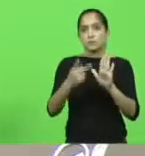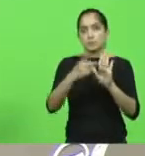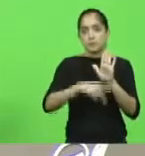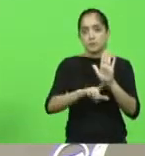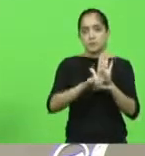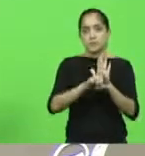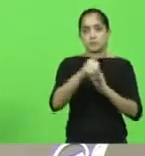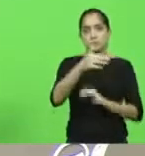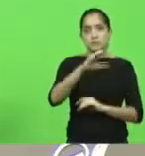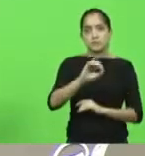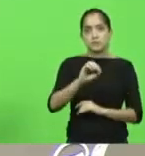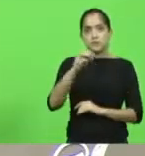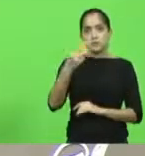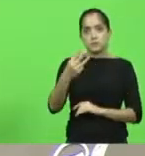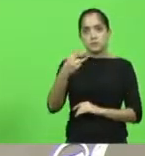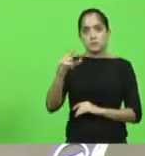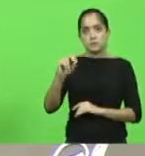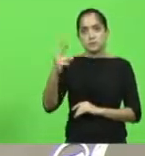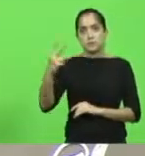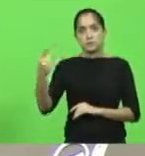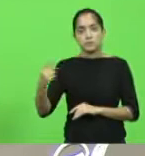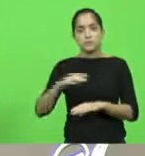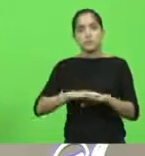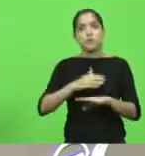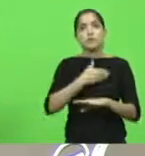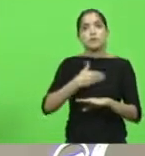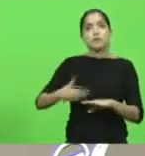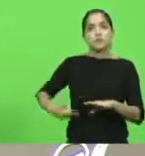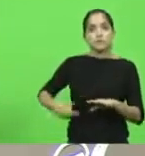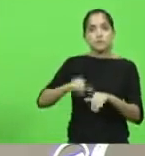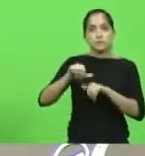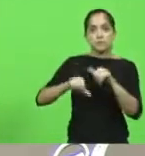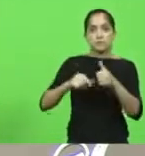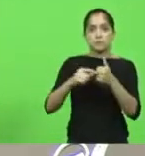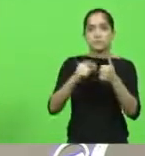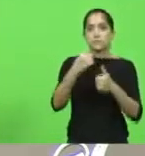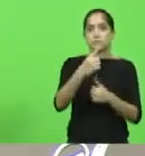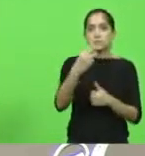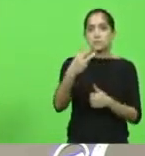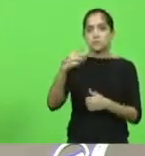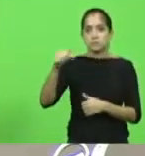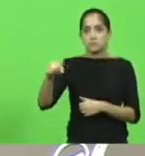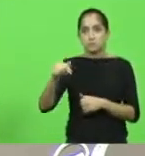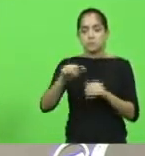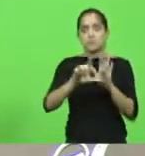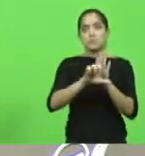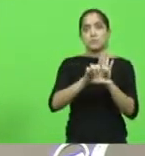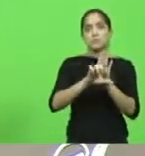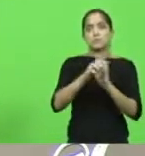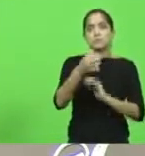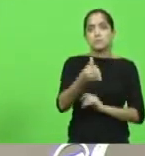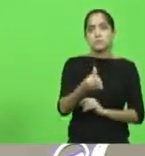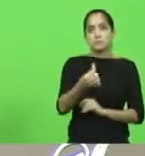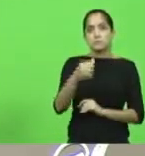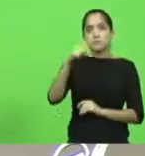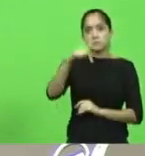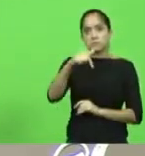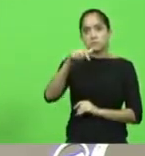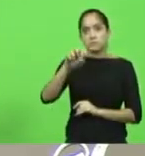lei 10.3-2021, autor Governo do Estado, altera o artigo 137 da Lei nº.745, de 1985,